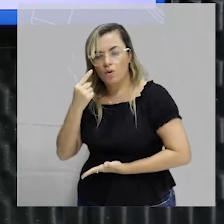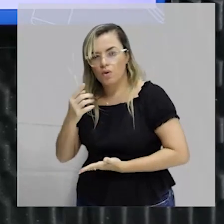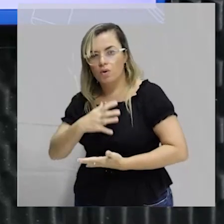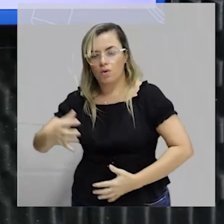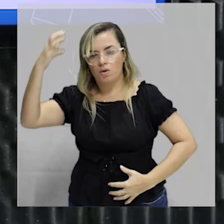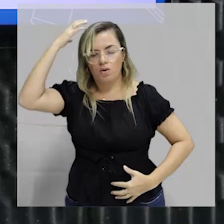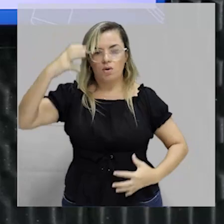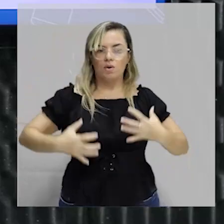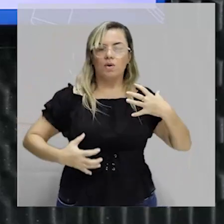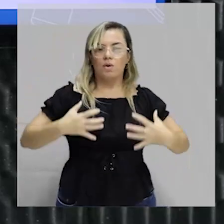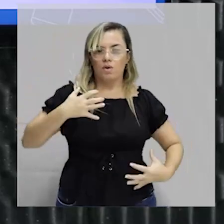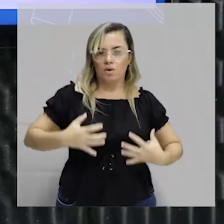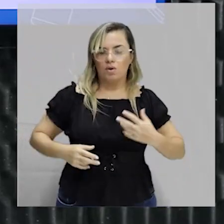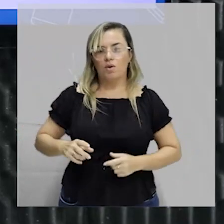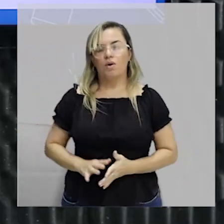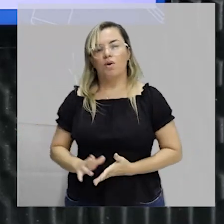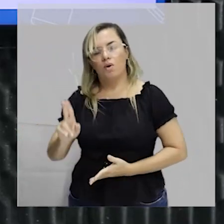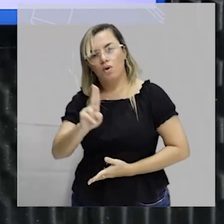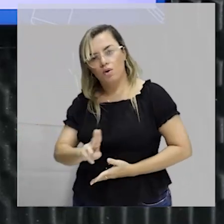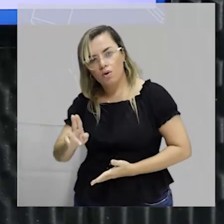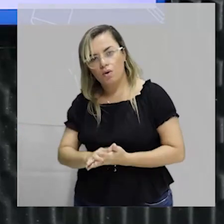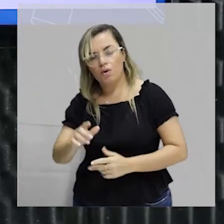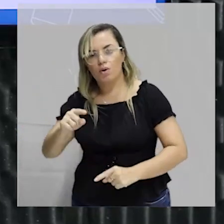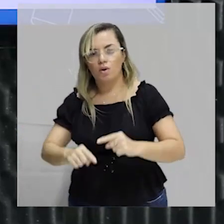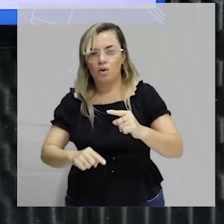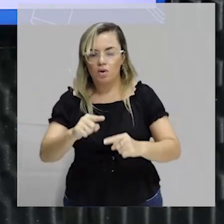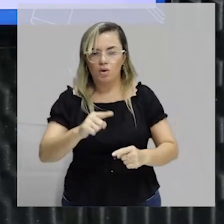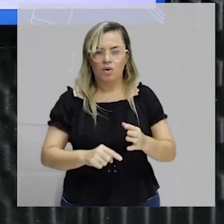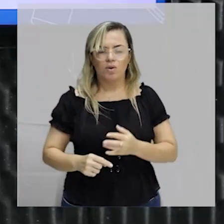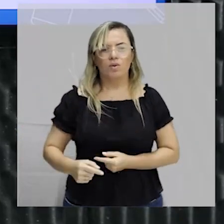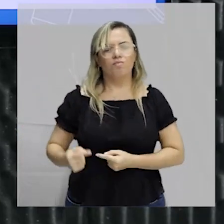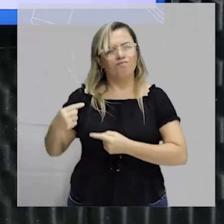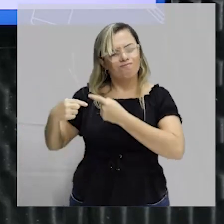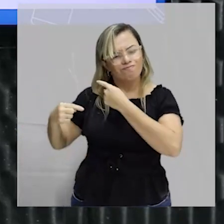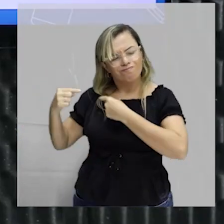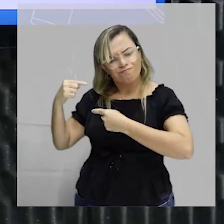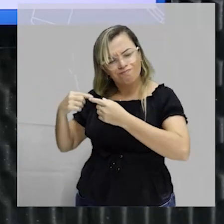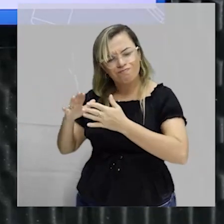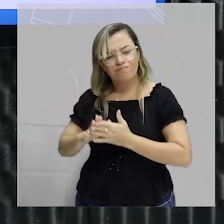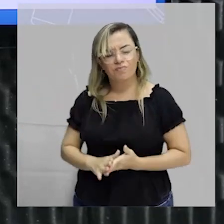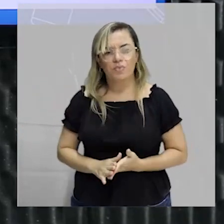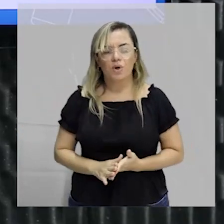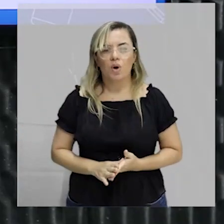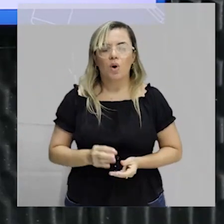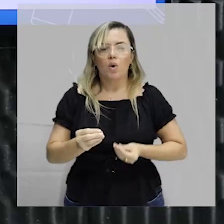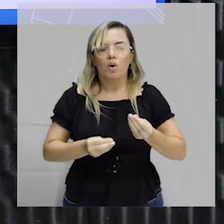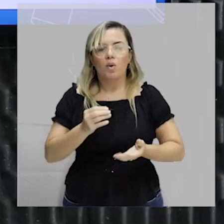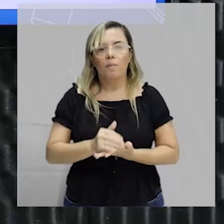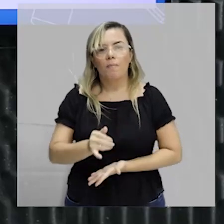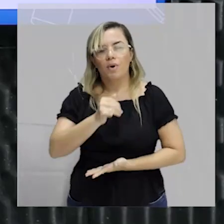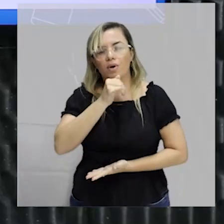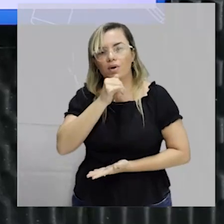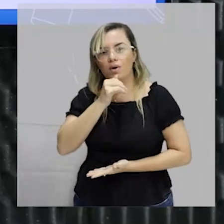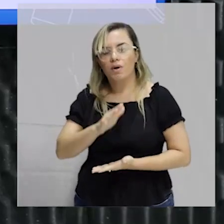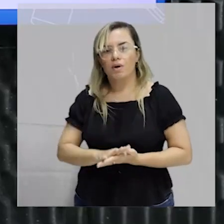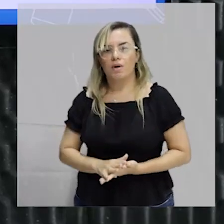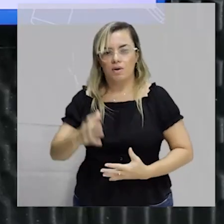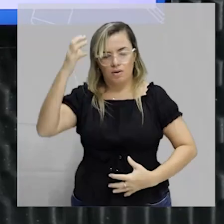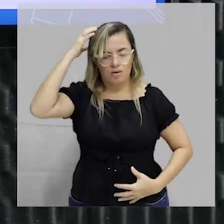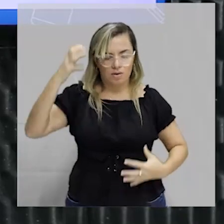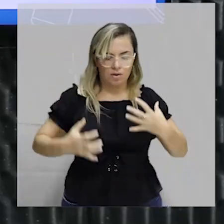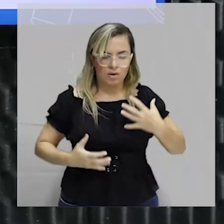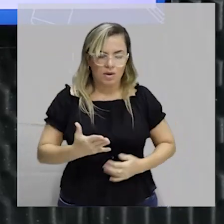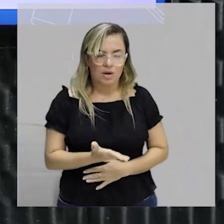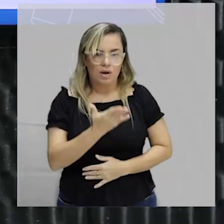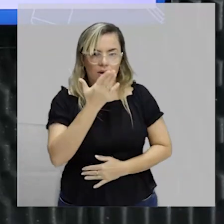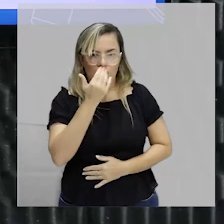eles utilizam instrumentos rudimentares. Por exemplo, tem macaco que se alimenta de formiga. Eu já vi vários vídeos, né? Ele